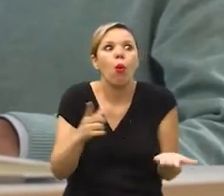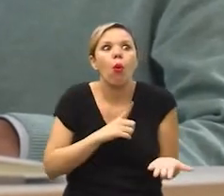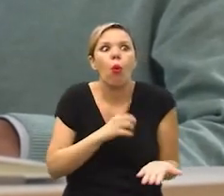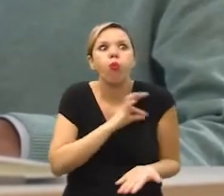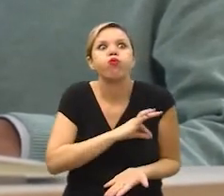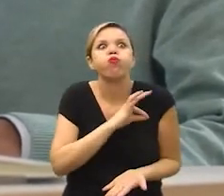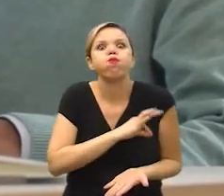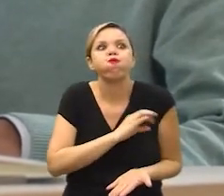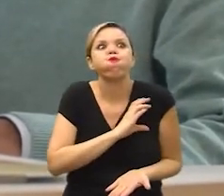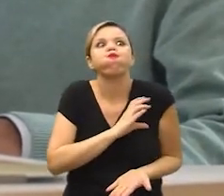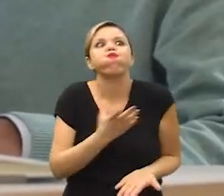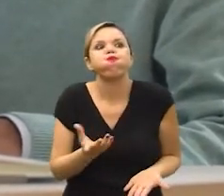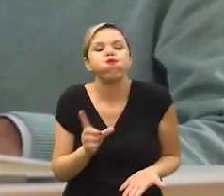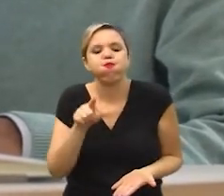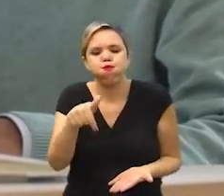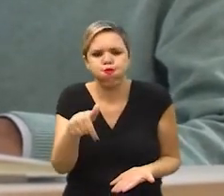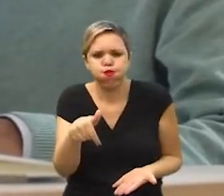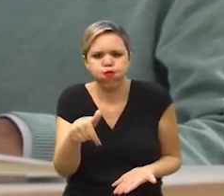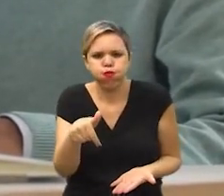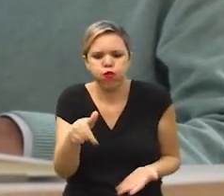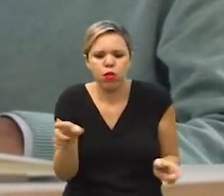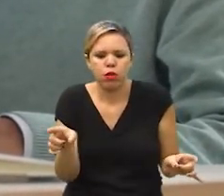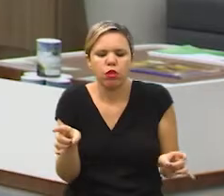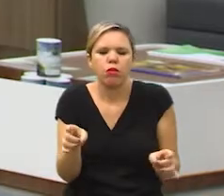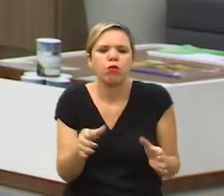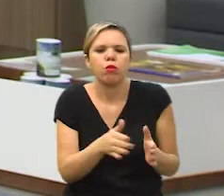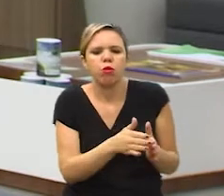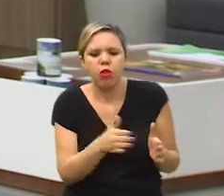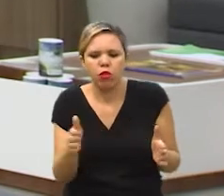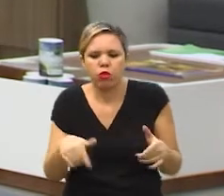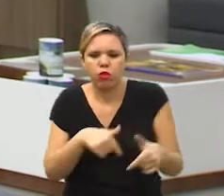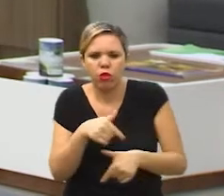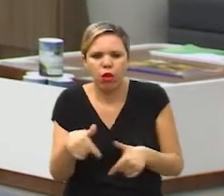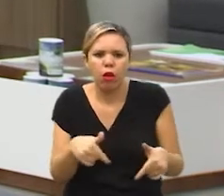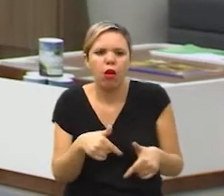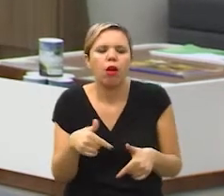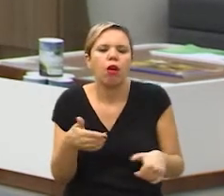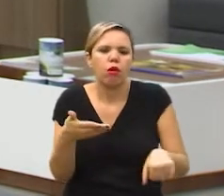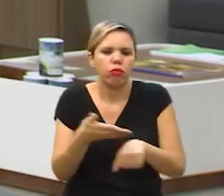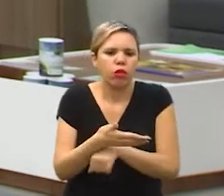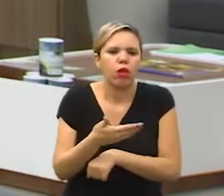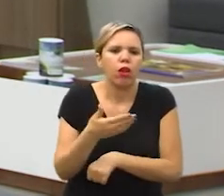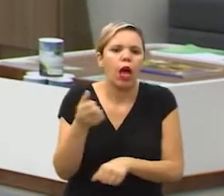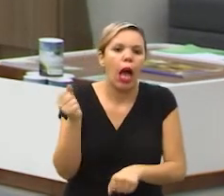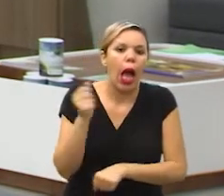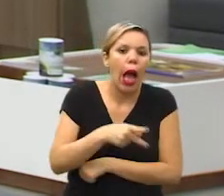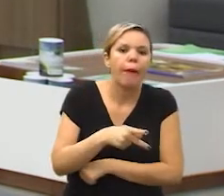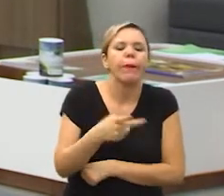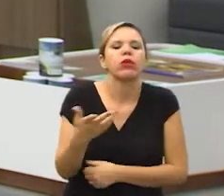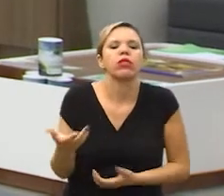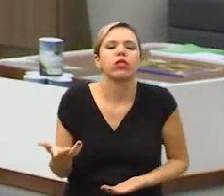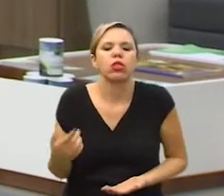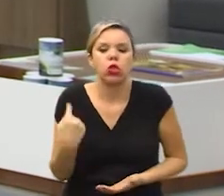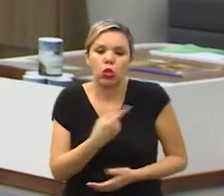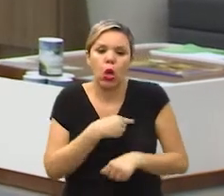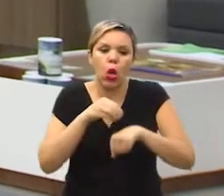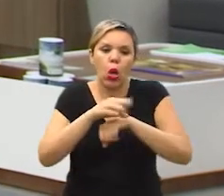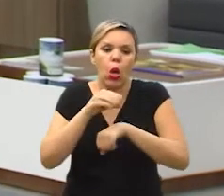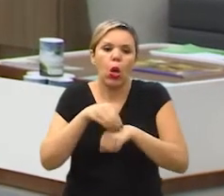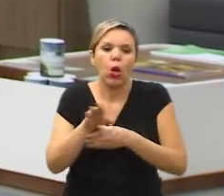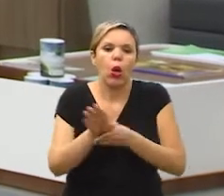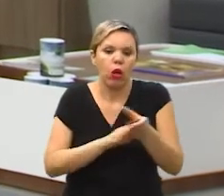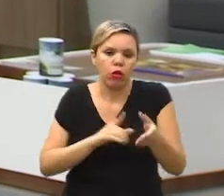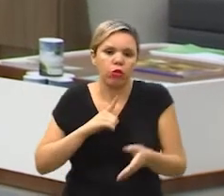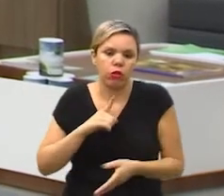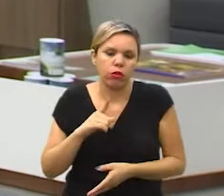de renda após esse período de trabalho, quando ele entrar na aposentadoria. Então, o que nós indicamos é que